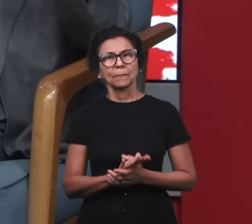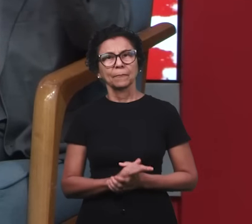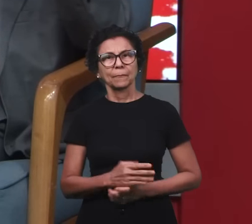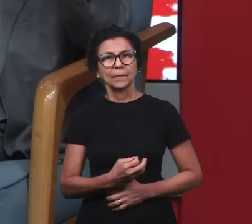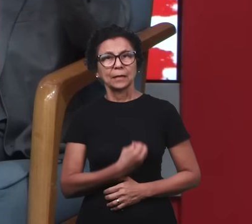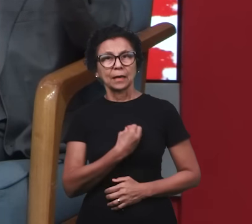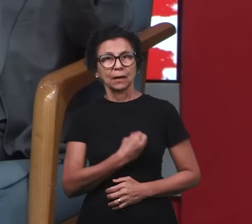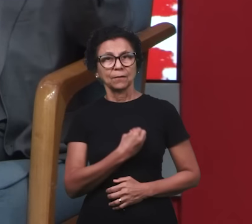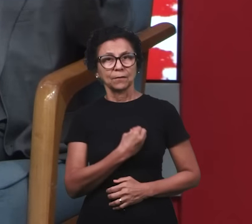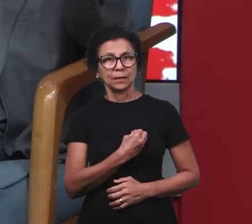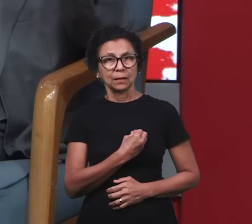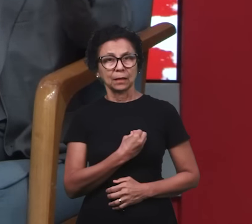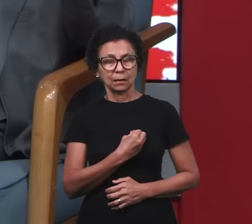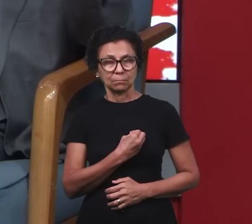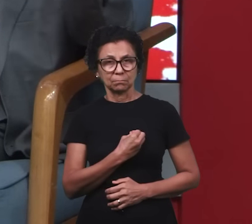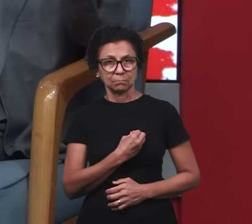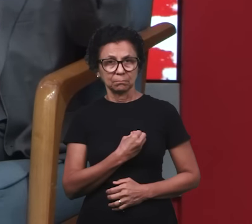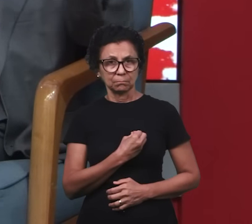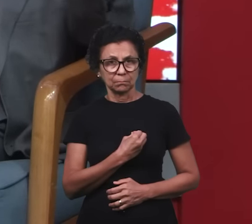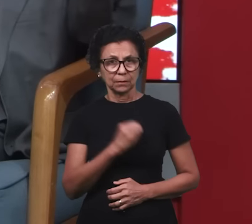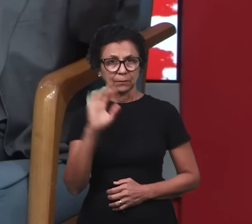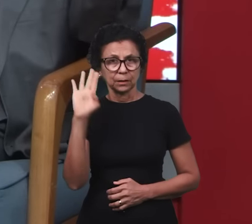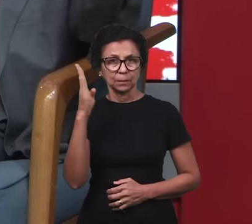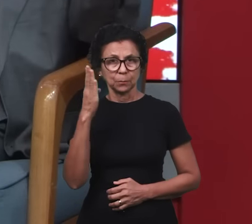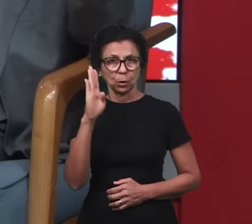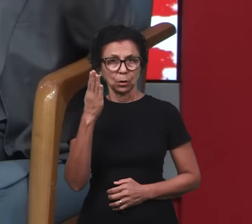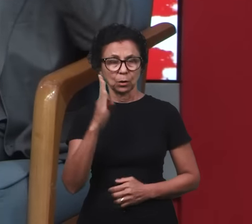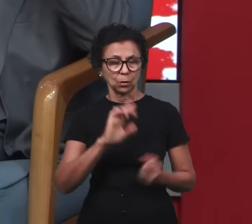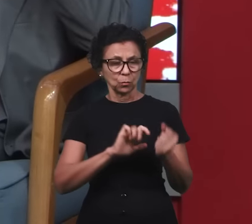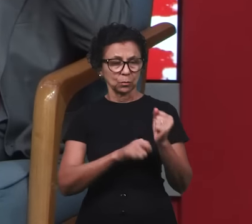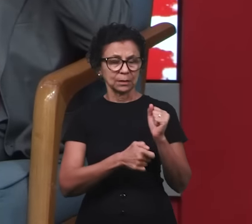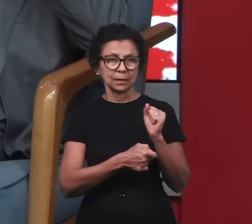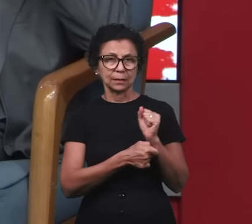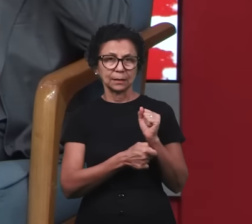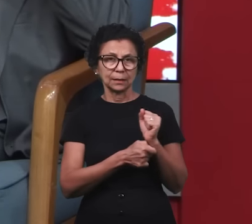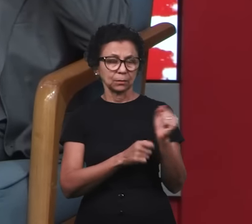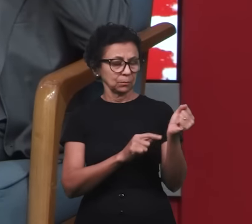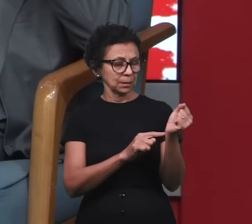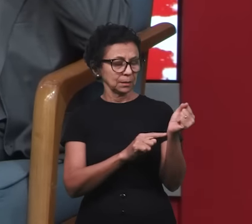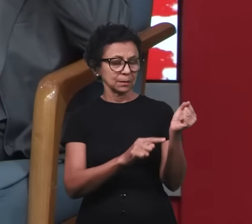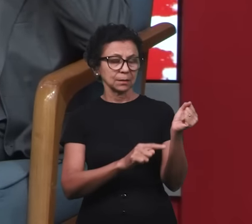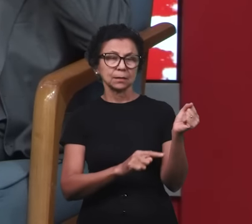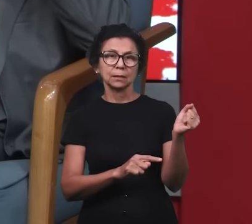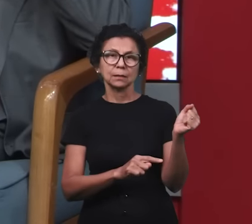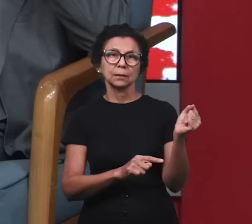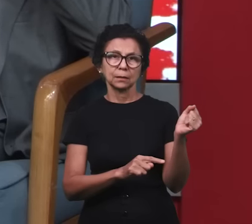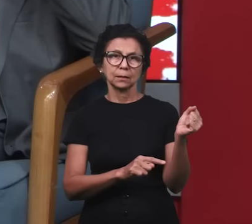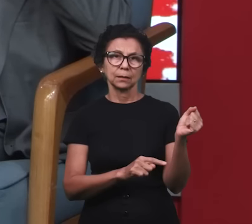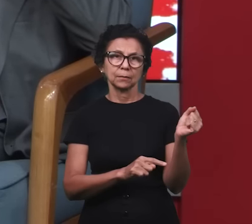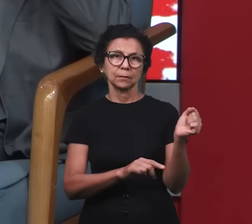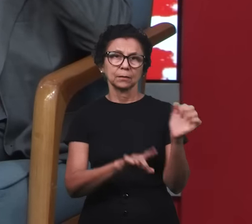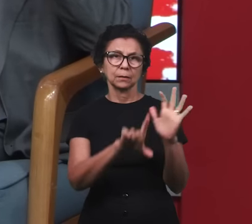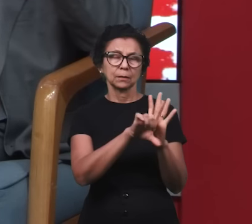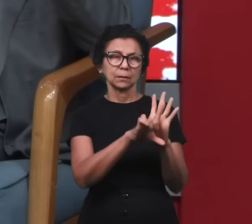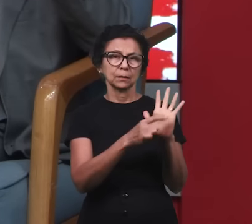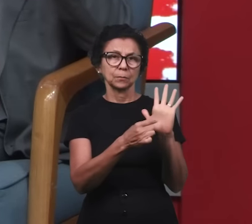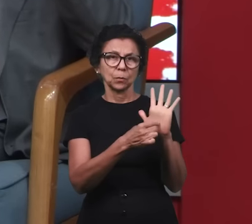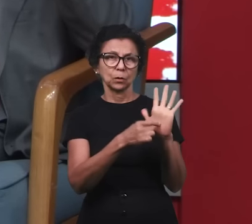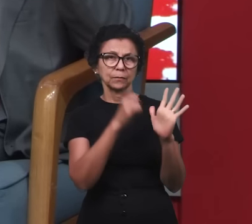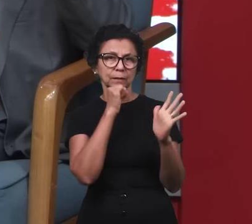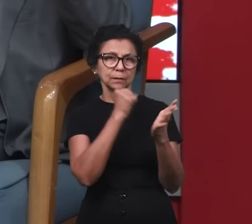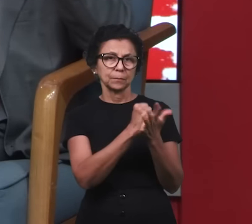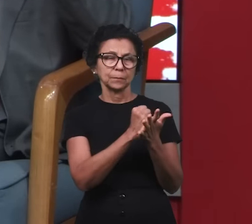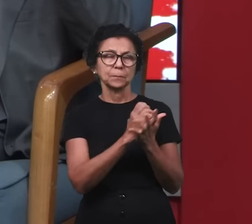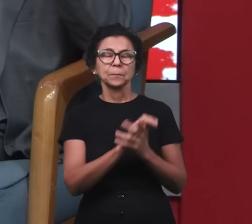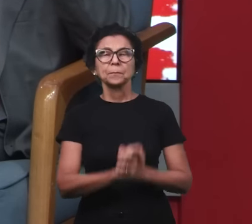no sangue. Então, o segredo da vida está no sangue. É um texto lá no Velho Testamento sobre isso, lá na lei. A